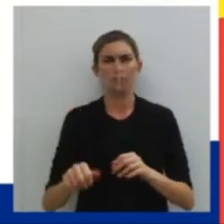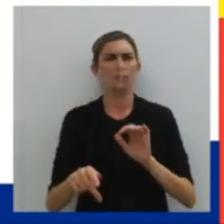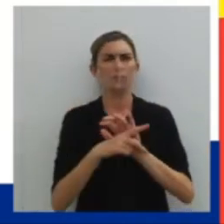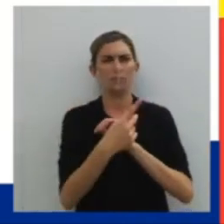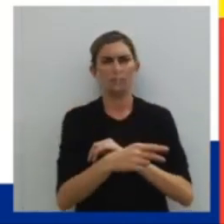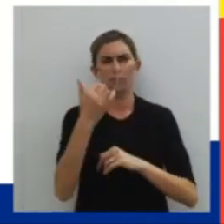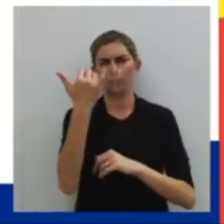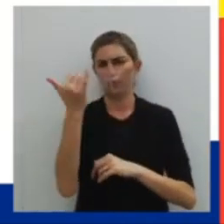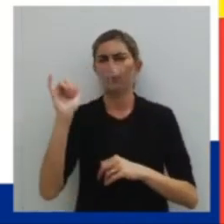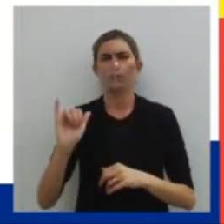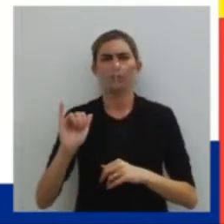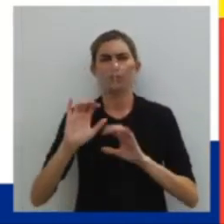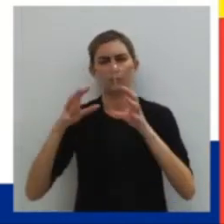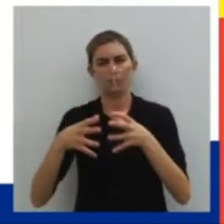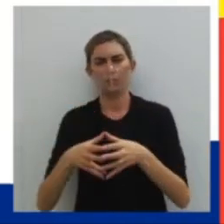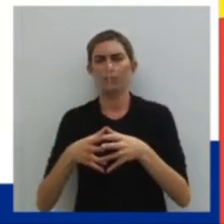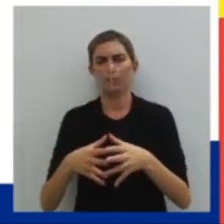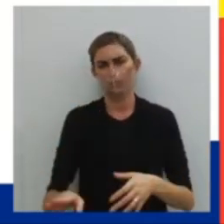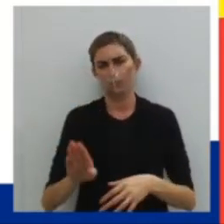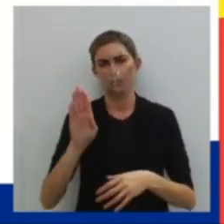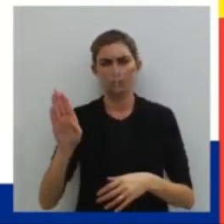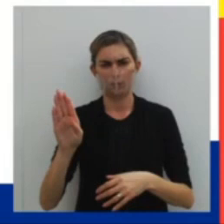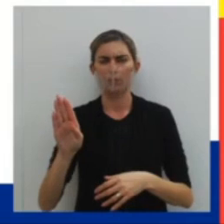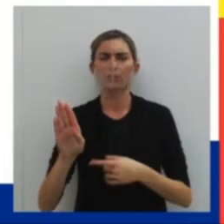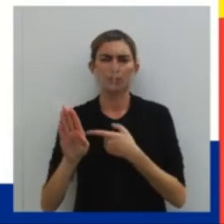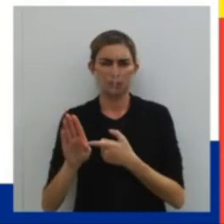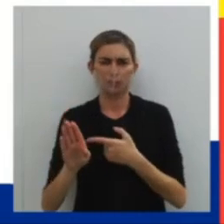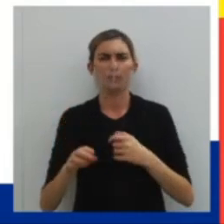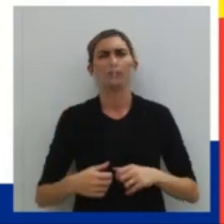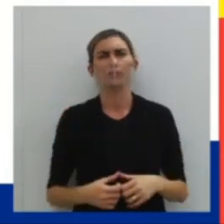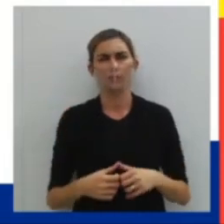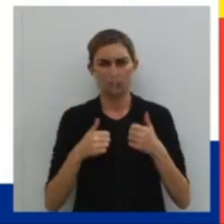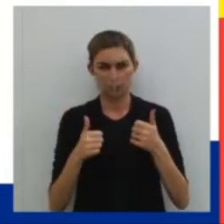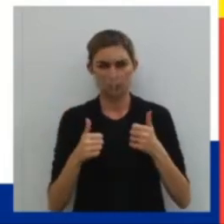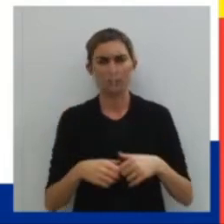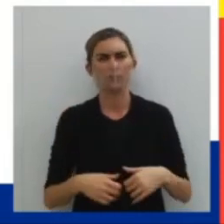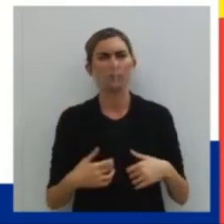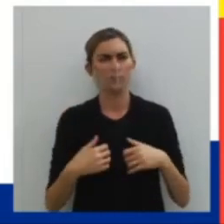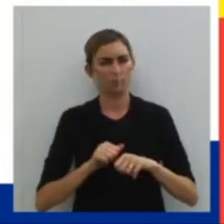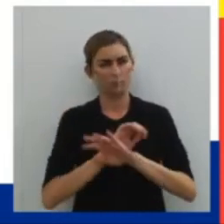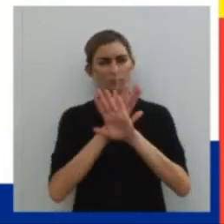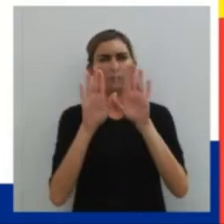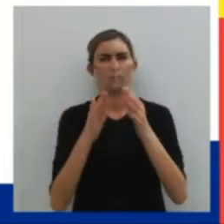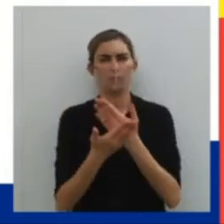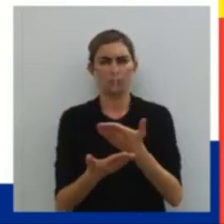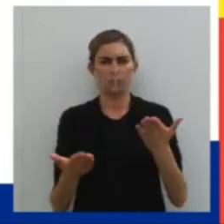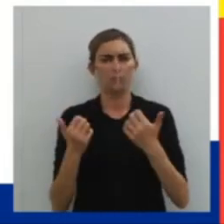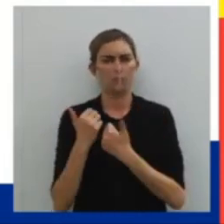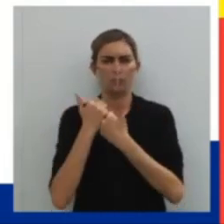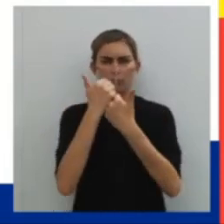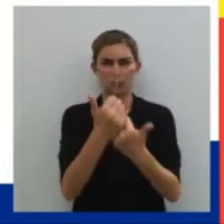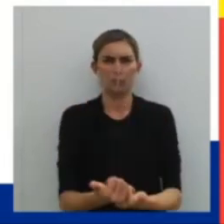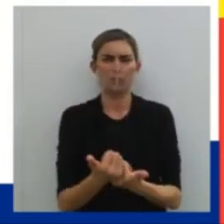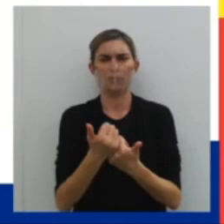elementos Y farão parte aí do nosso conjunto B. Beleza? Eu vou ser mais claro para vocês aqui com a representação